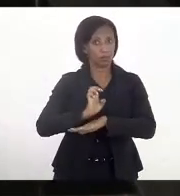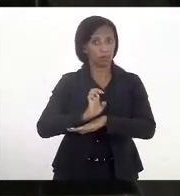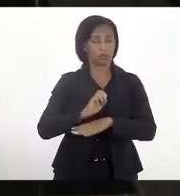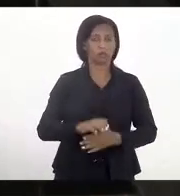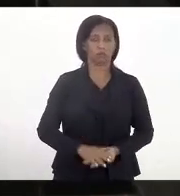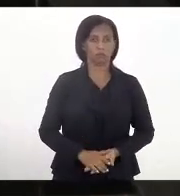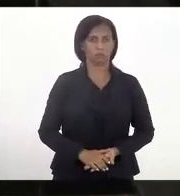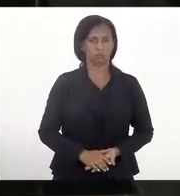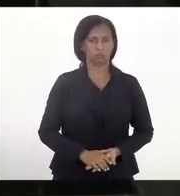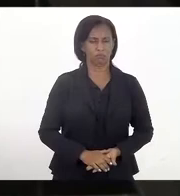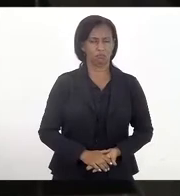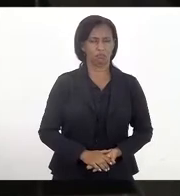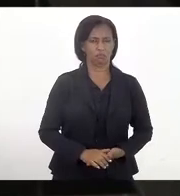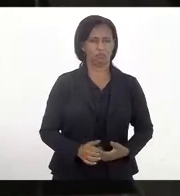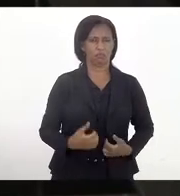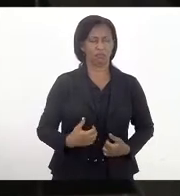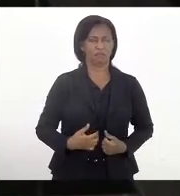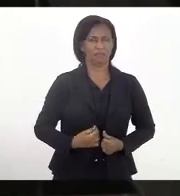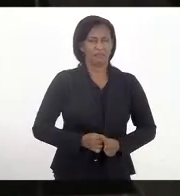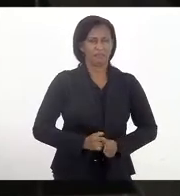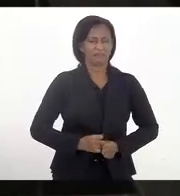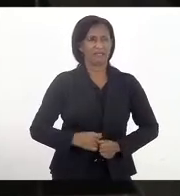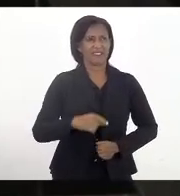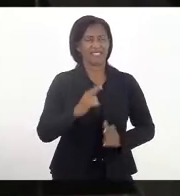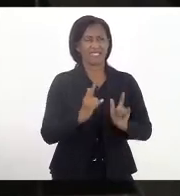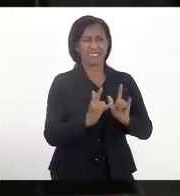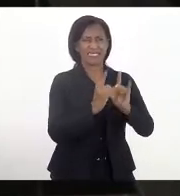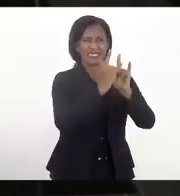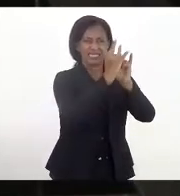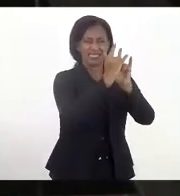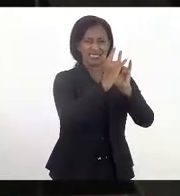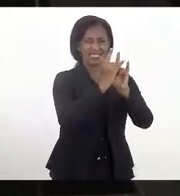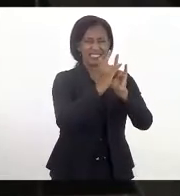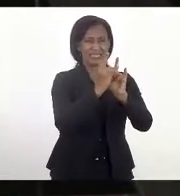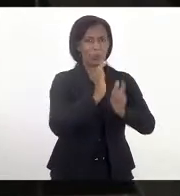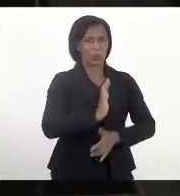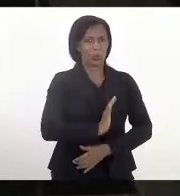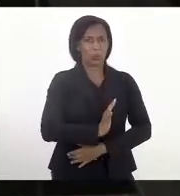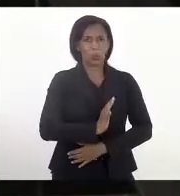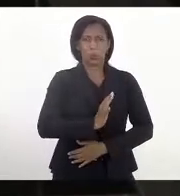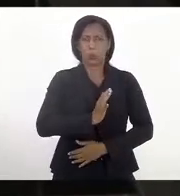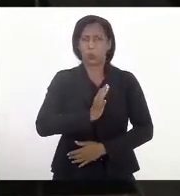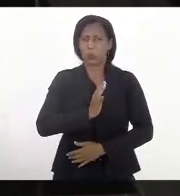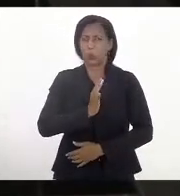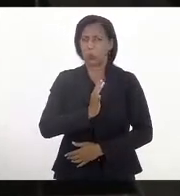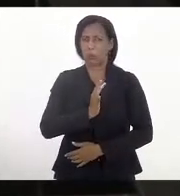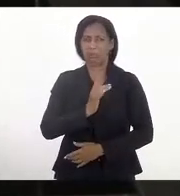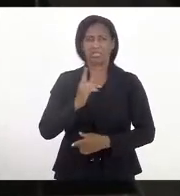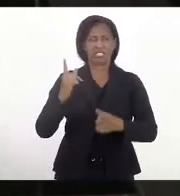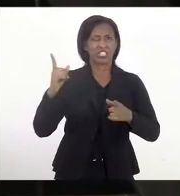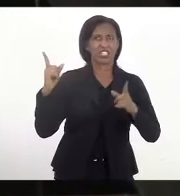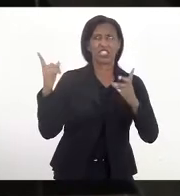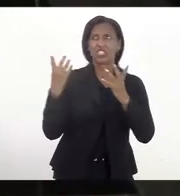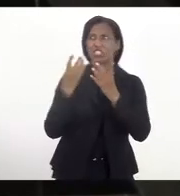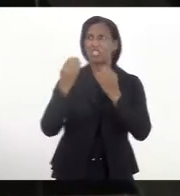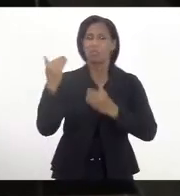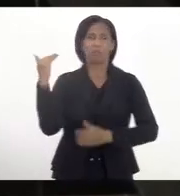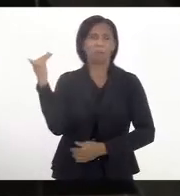e ele tava em petição de miséria é cheio de gatilhos